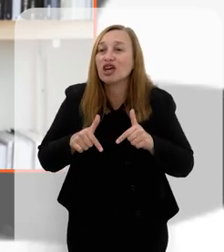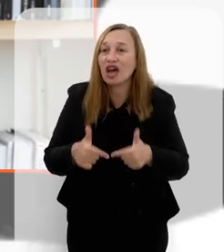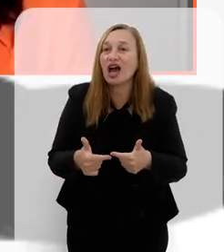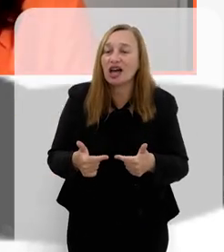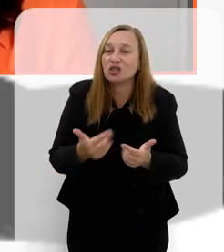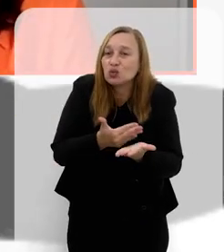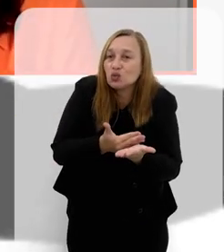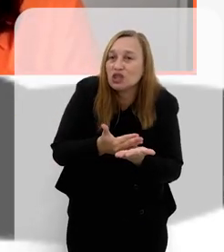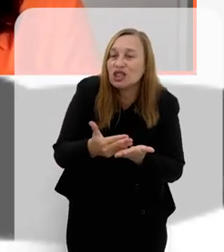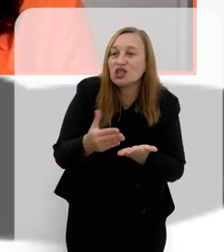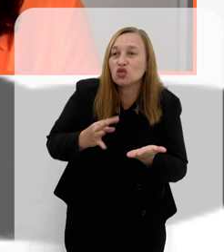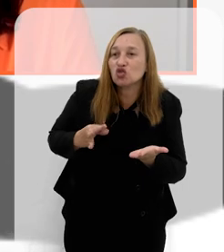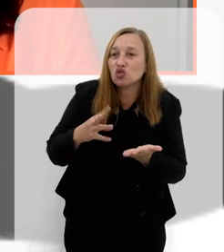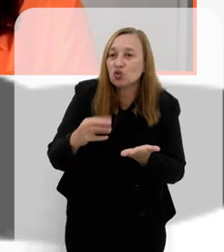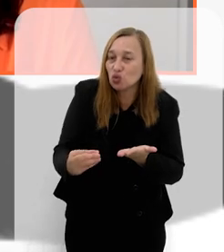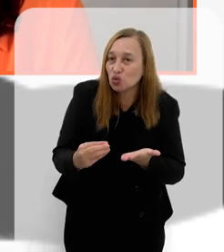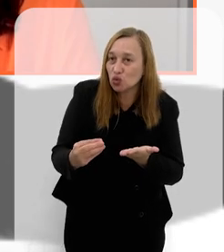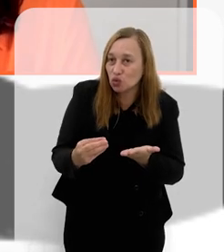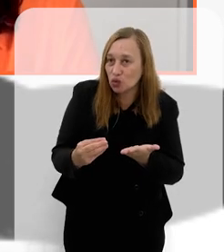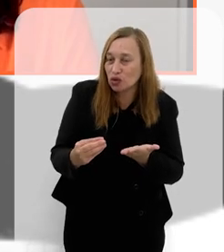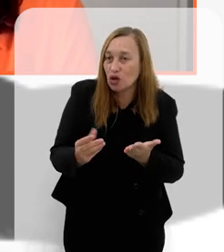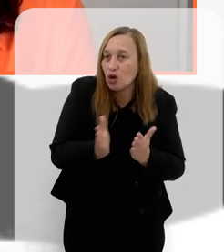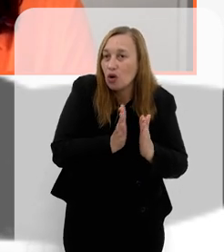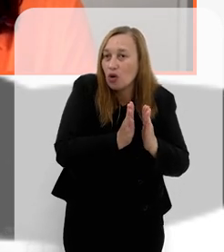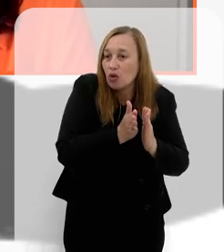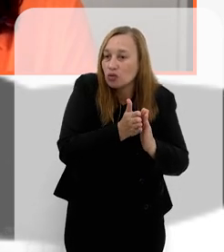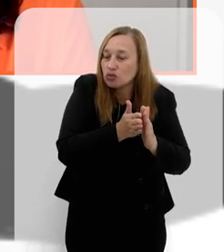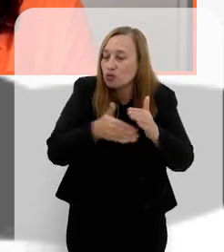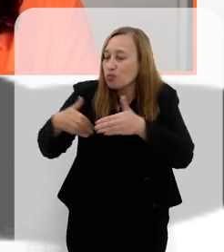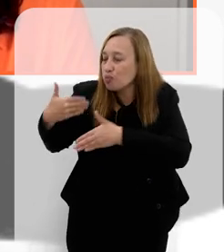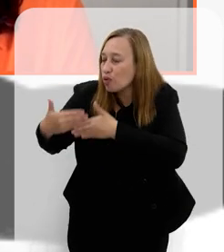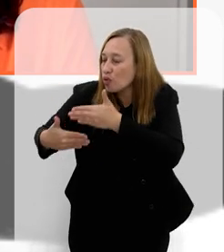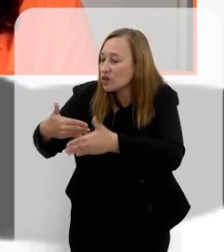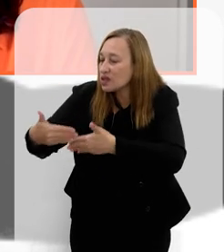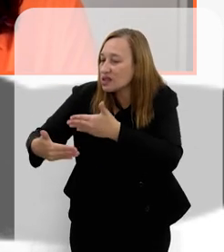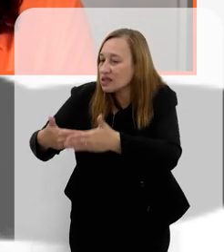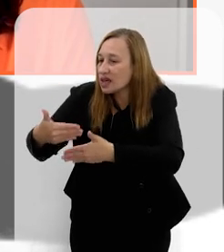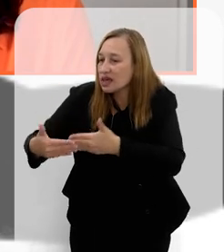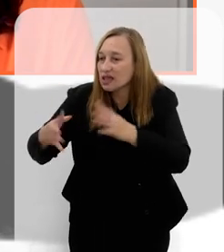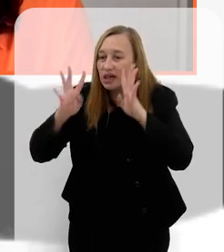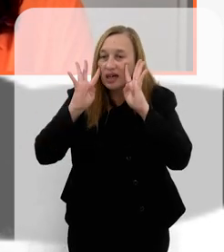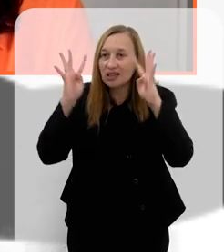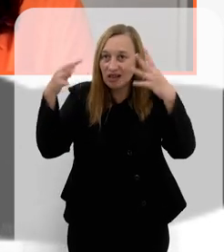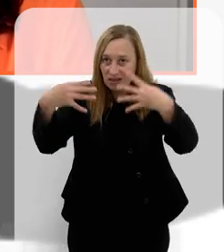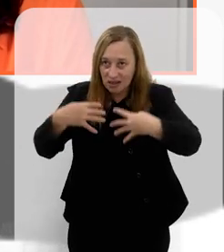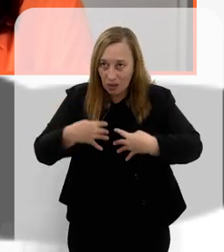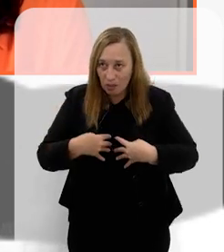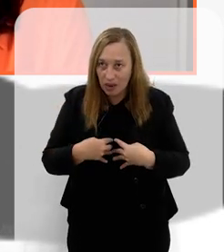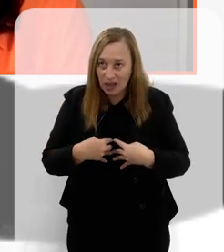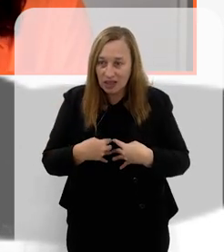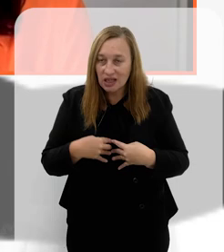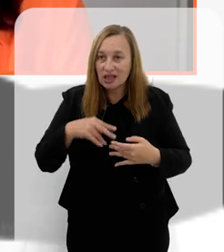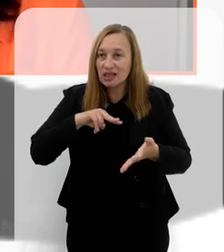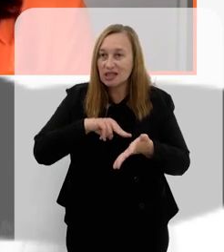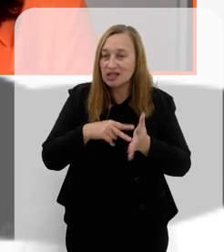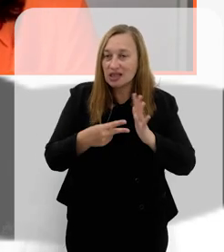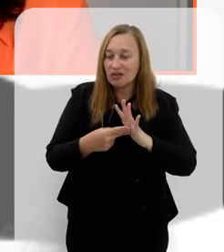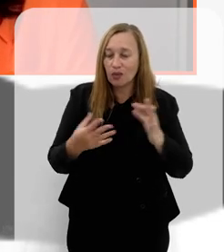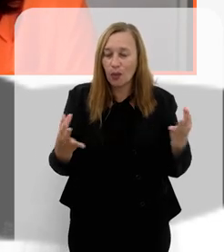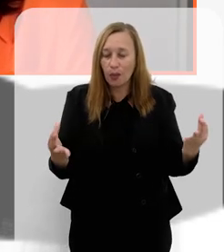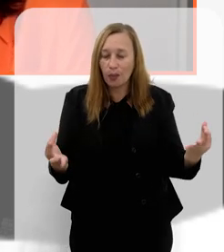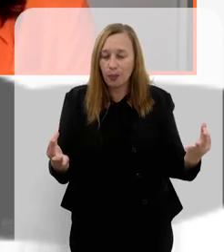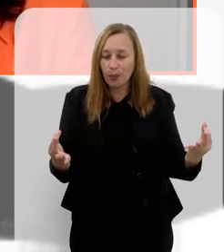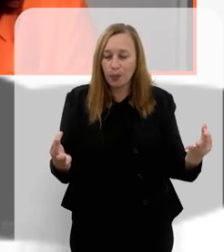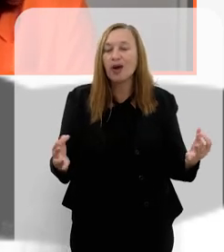funciona o início da coisa, a partir desde o processo de você começar a fazer a atenção plena, que quer dizer